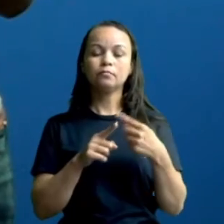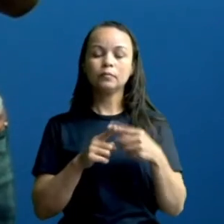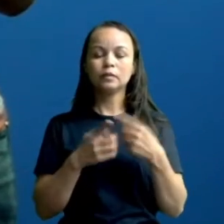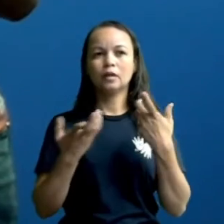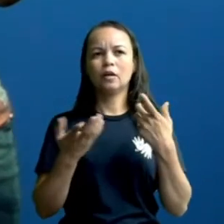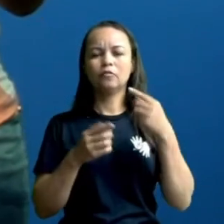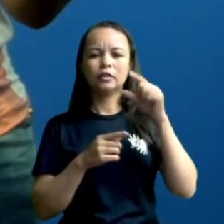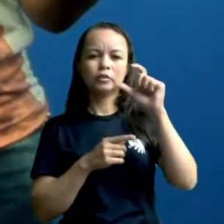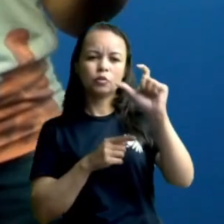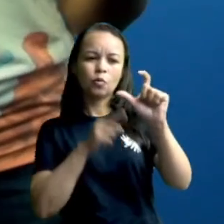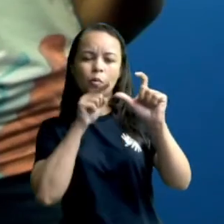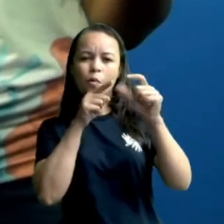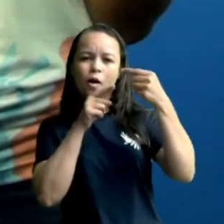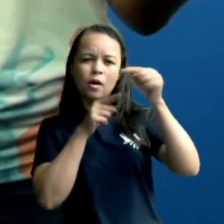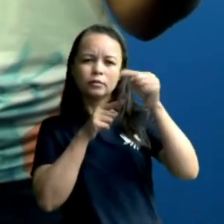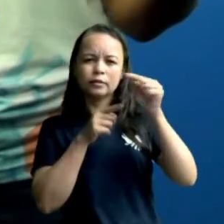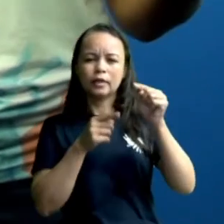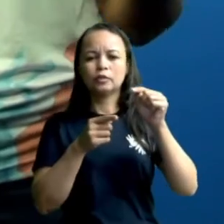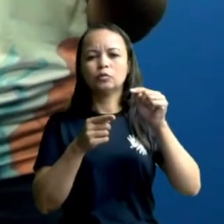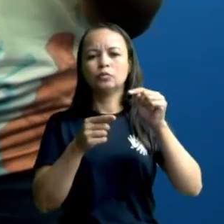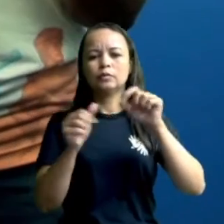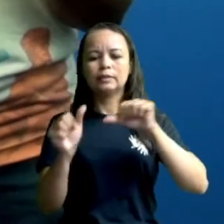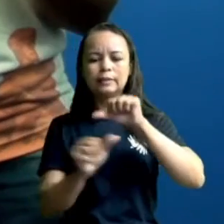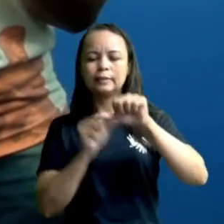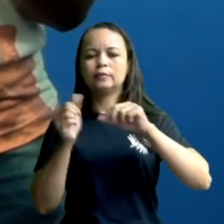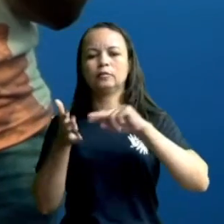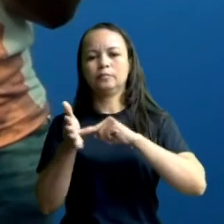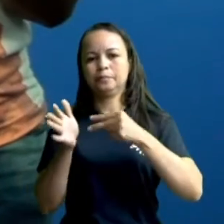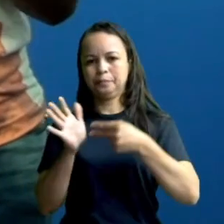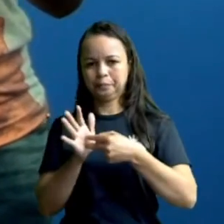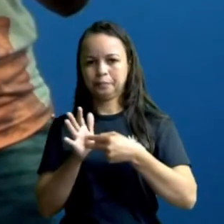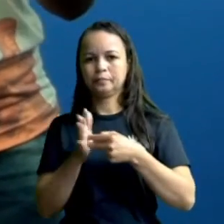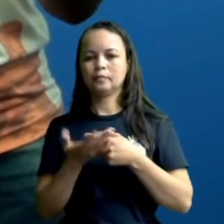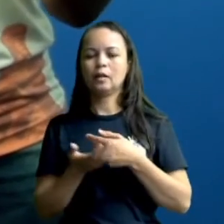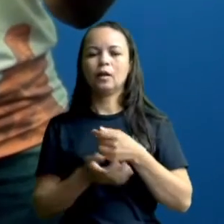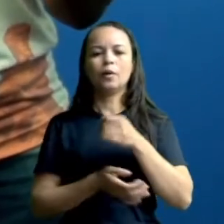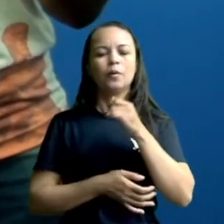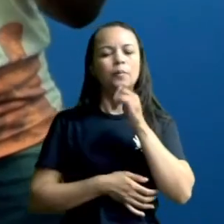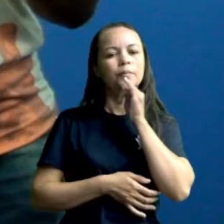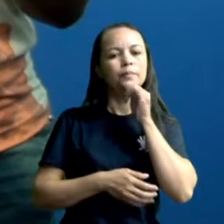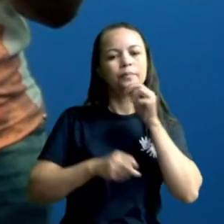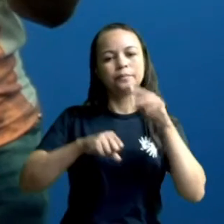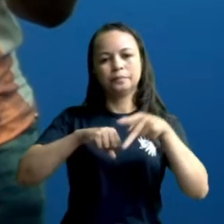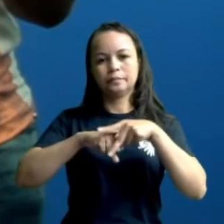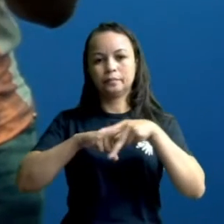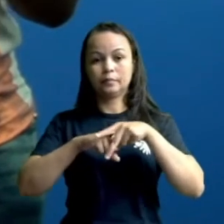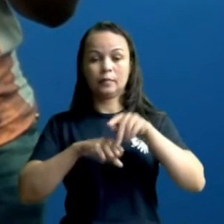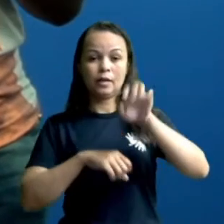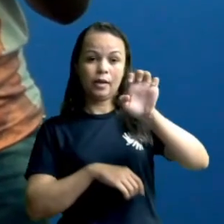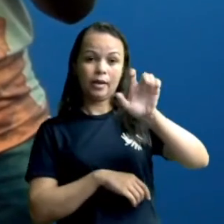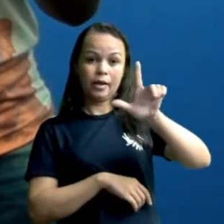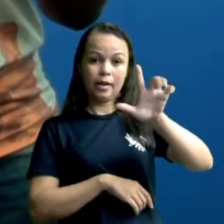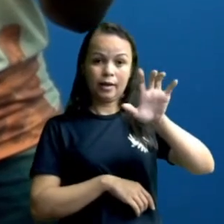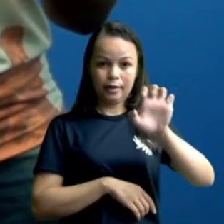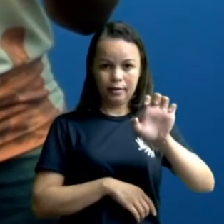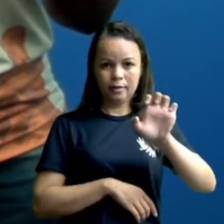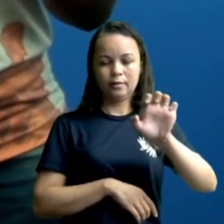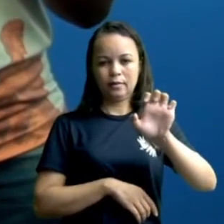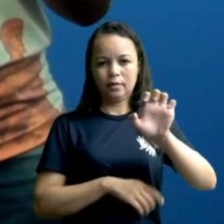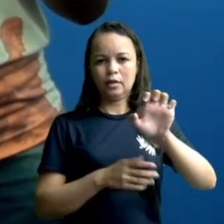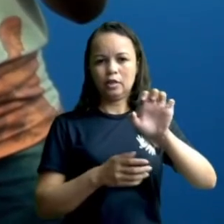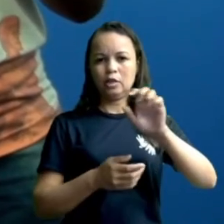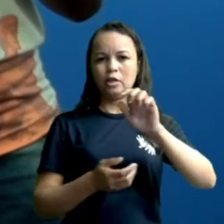um acento muda o significado. Por exemplo, o pronome ele, em espanhol eu digo